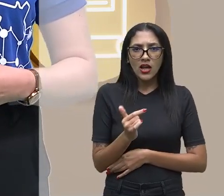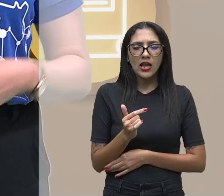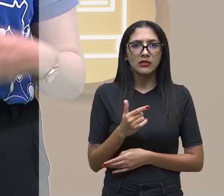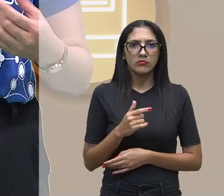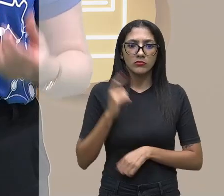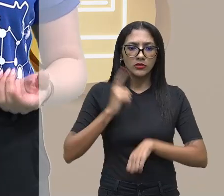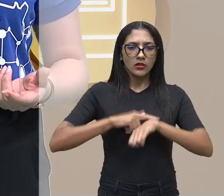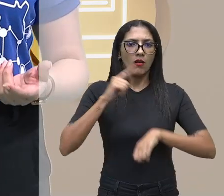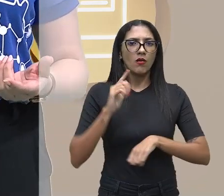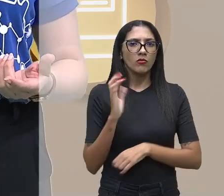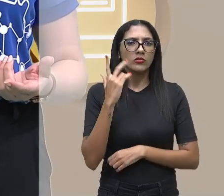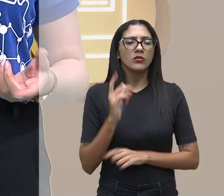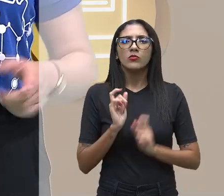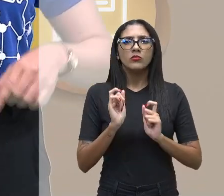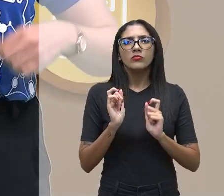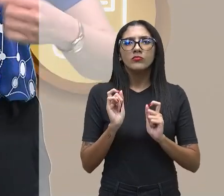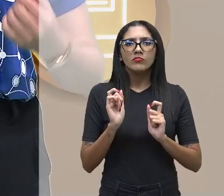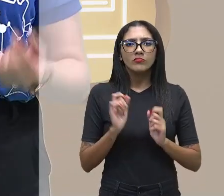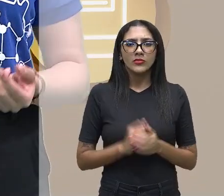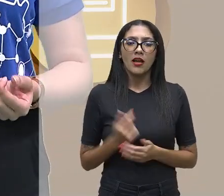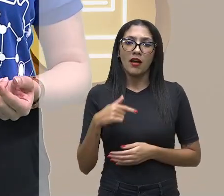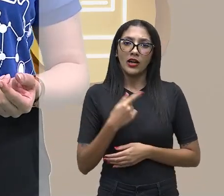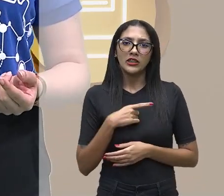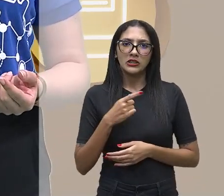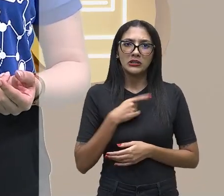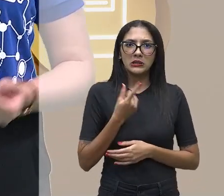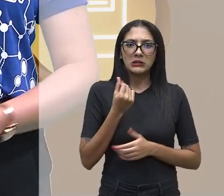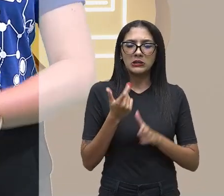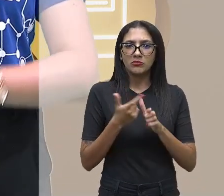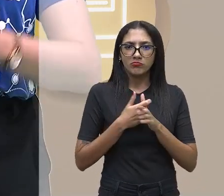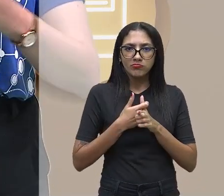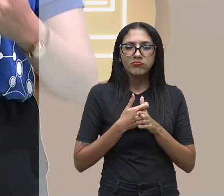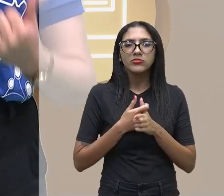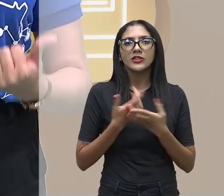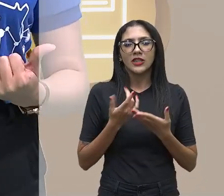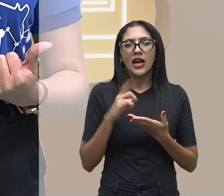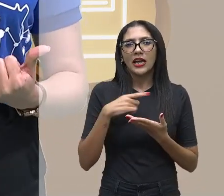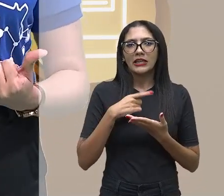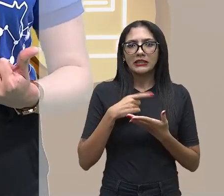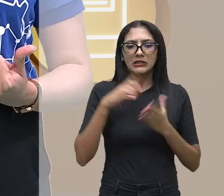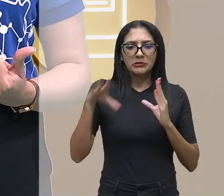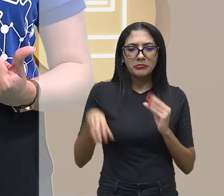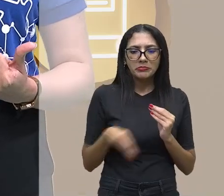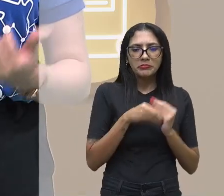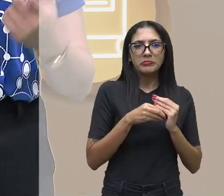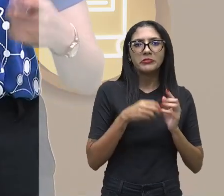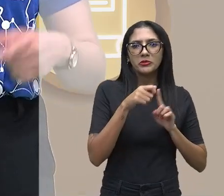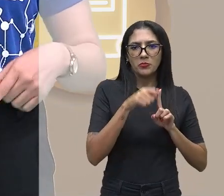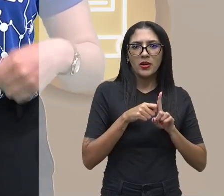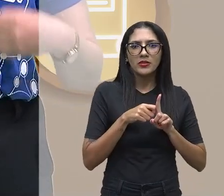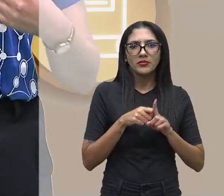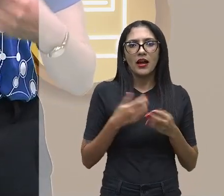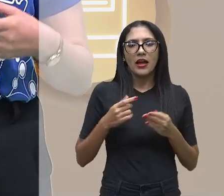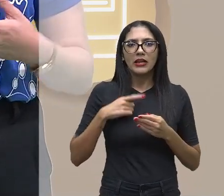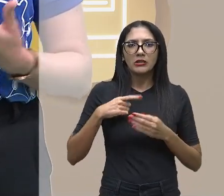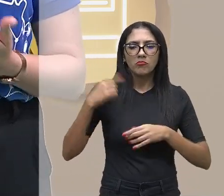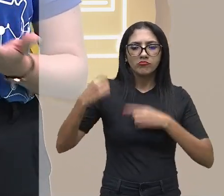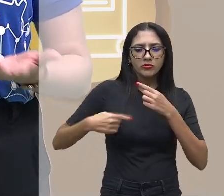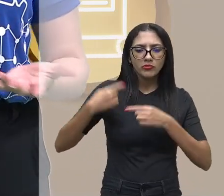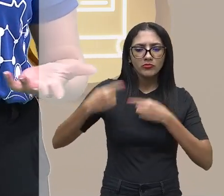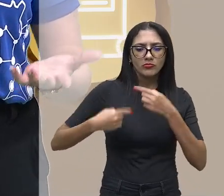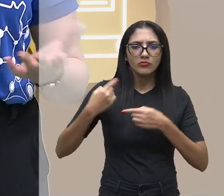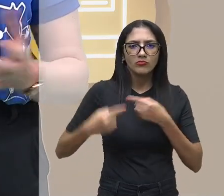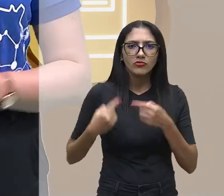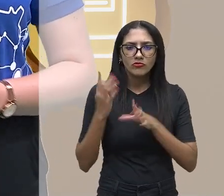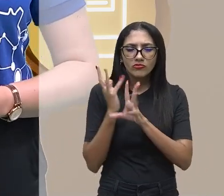uma emergência, o que vai acontecer? A gente vai se endividar. E aí junta com a dívida que você já tem antes. Aí vai virar uma bola de neve e